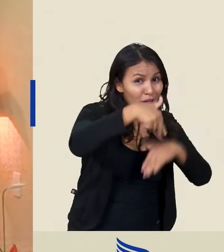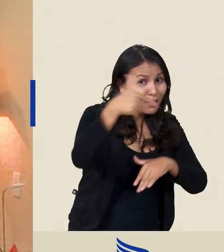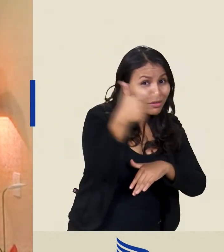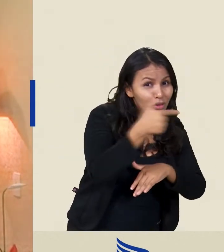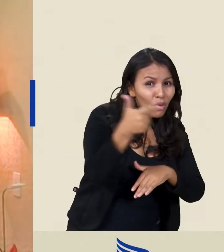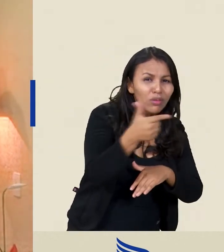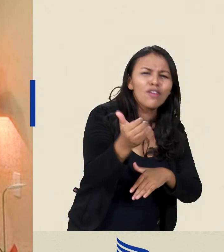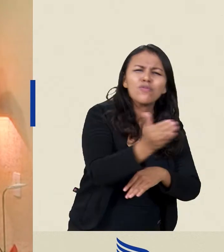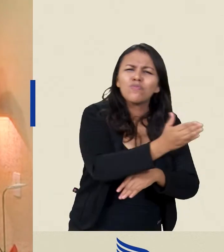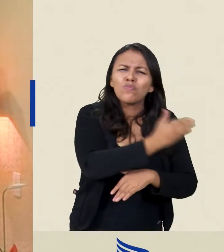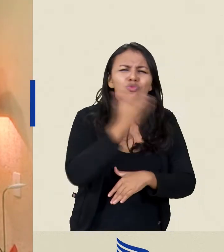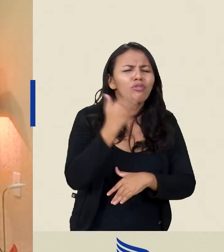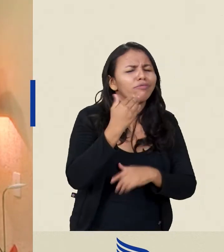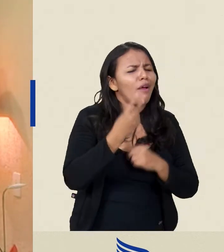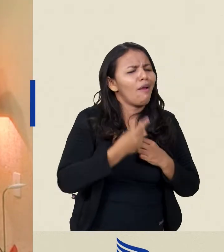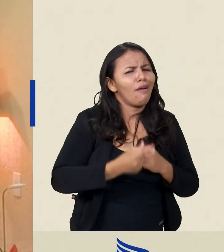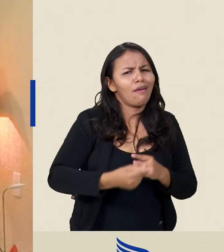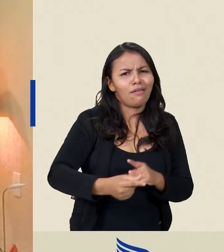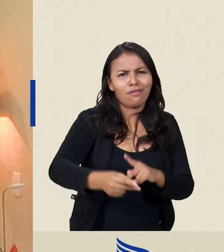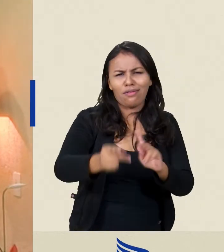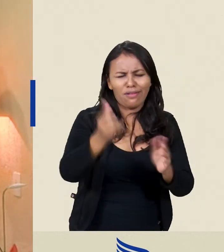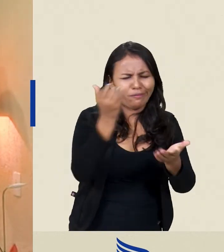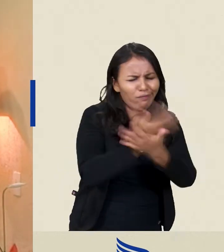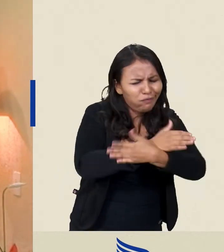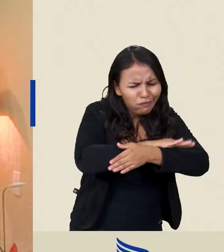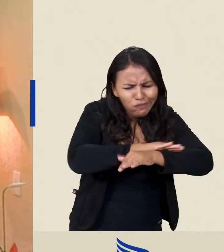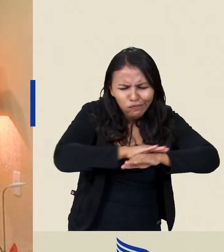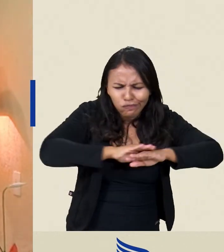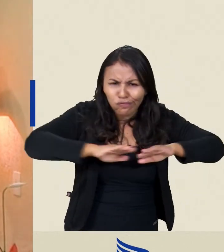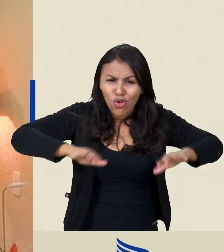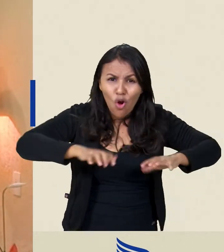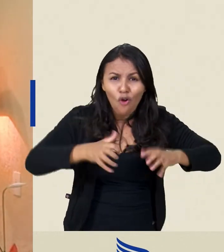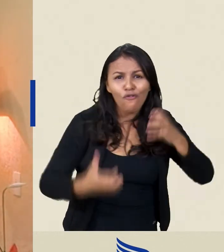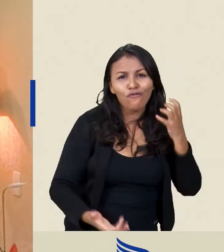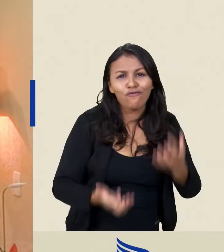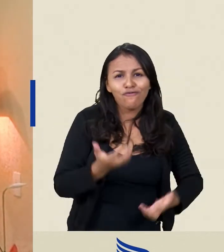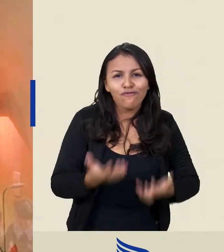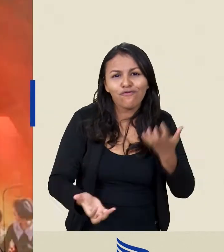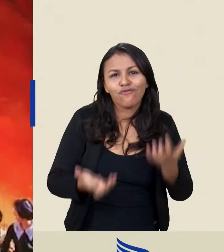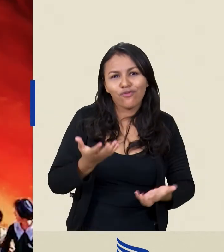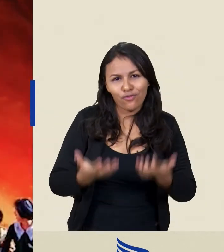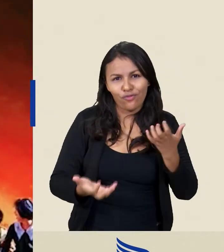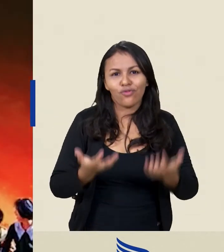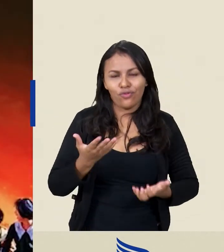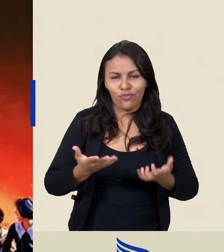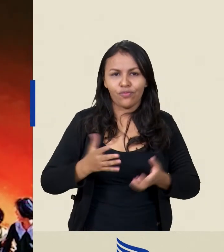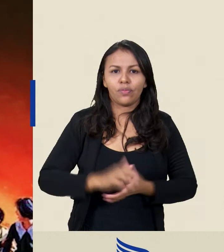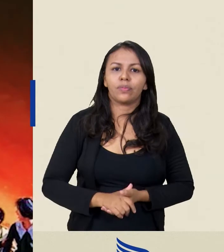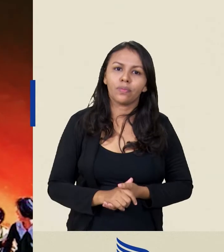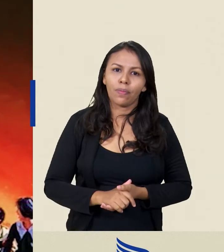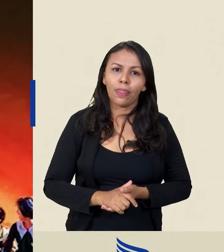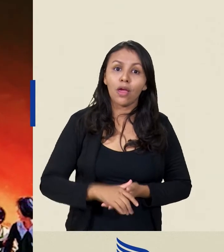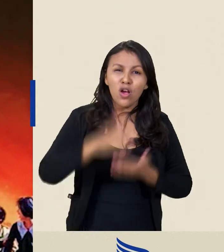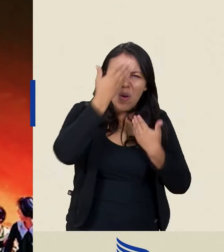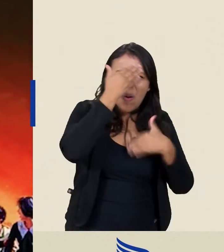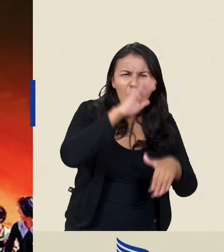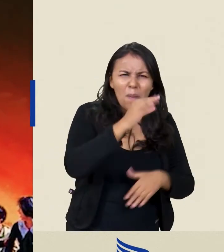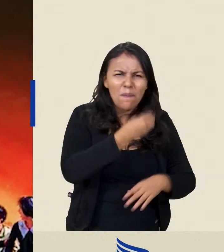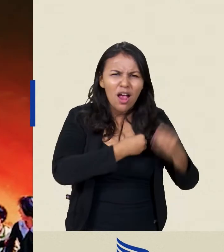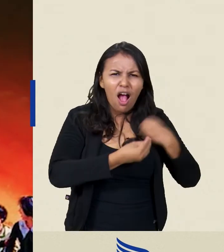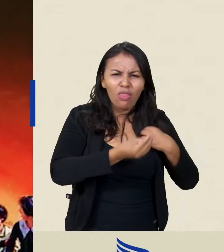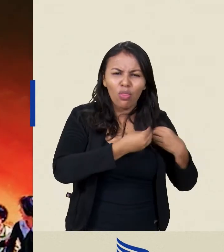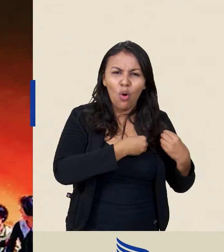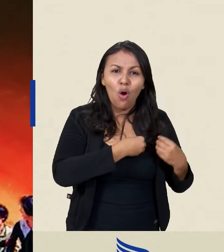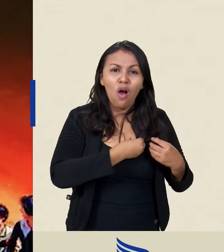morte eterna. Serão destruídos pelo fogo do juízo de Deus. Os ímpios recebem sua recompensa